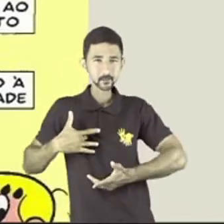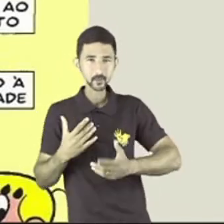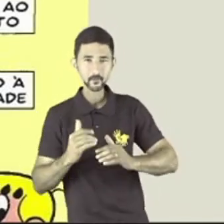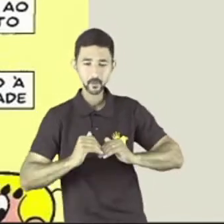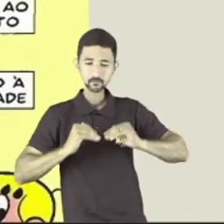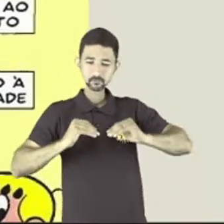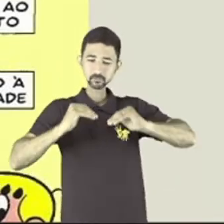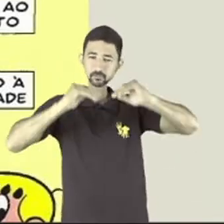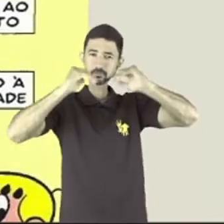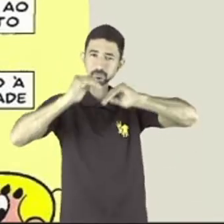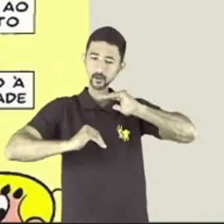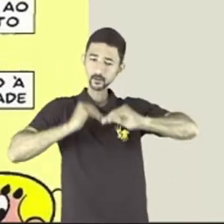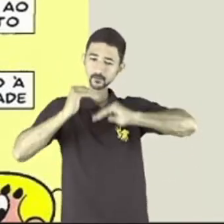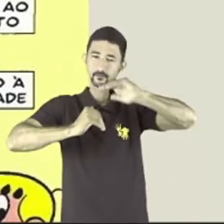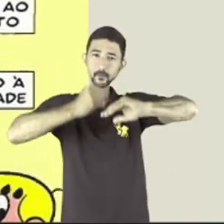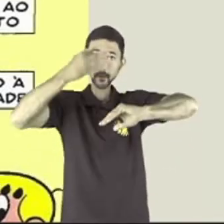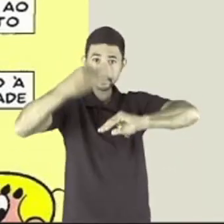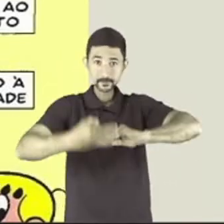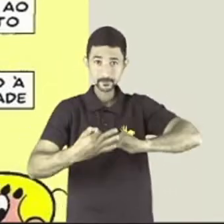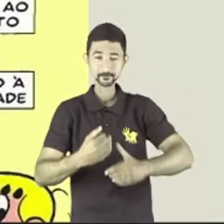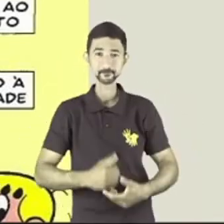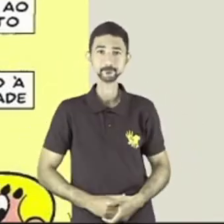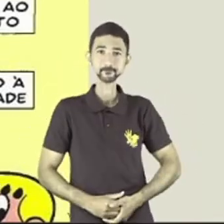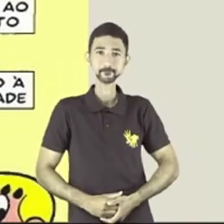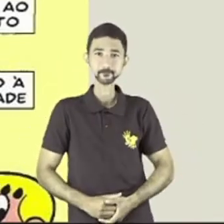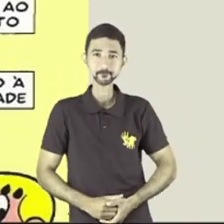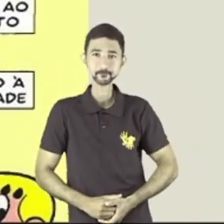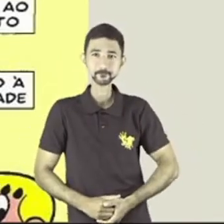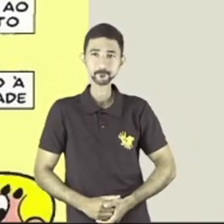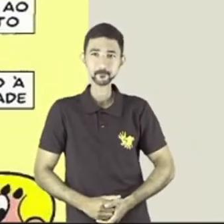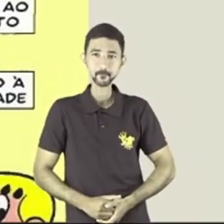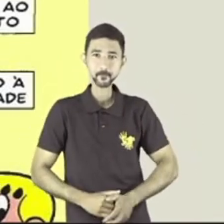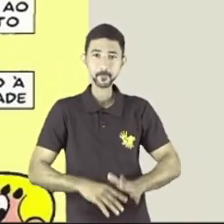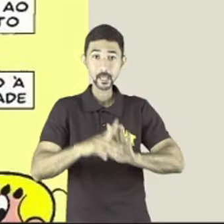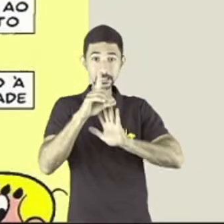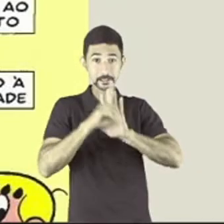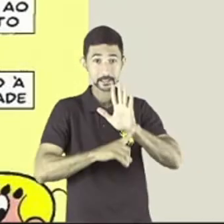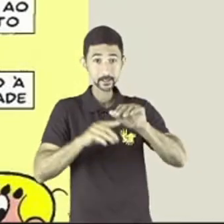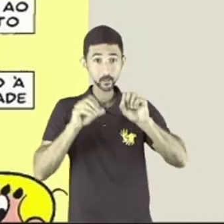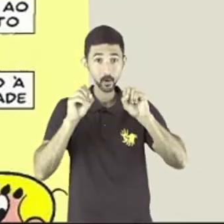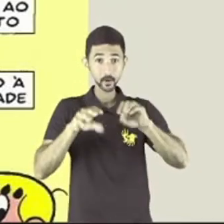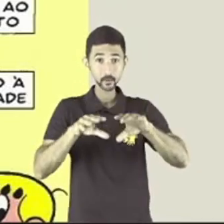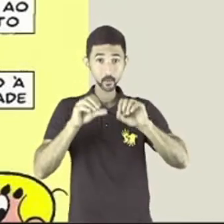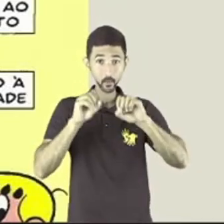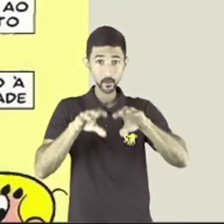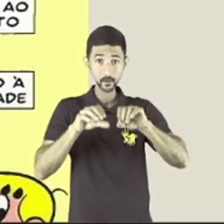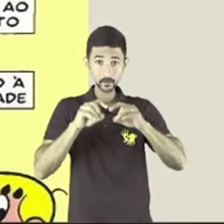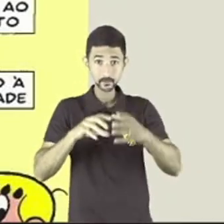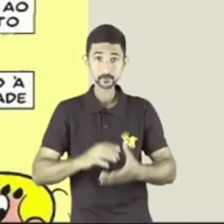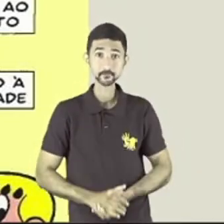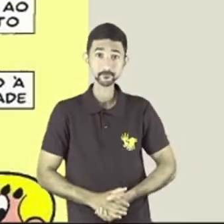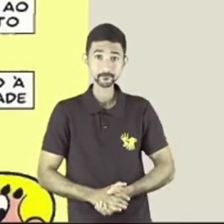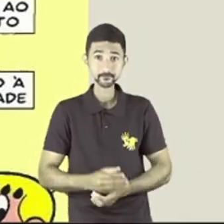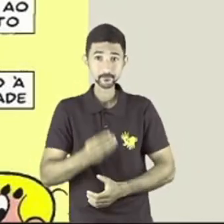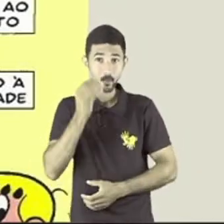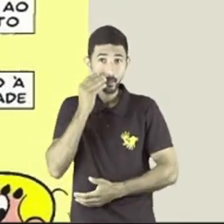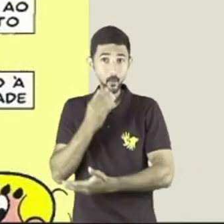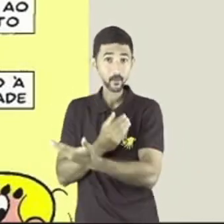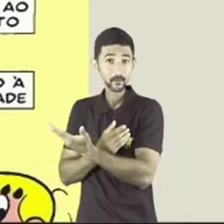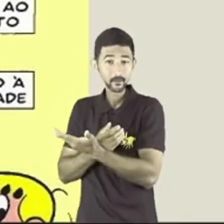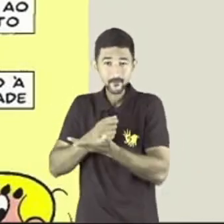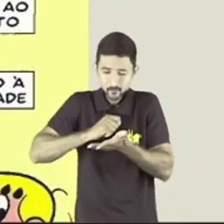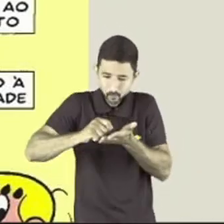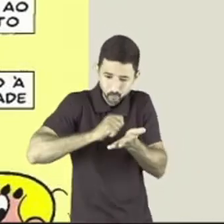que você cresça e desenvolva corretamente. Direito à educação, crianças. Olha aí o Chico